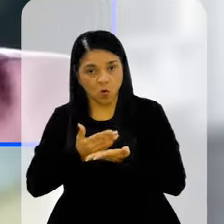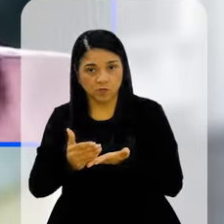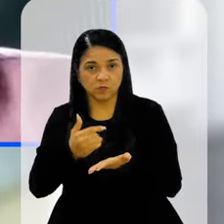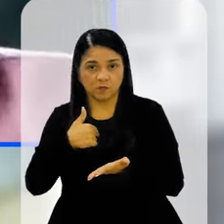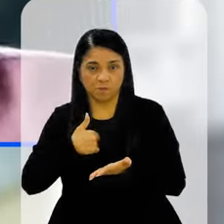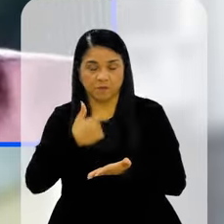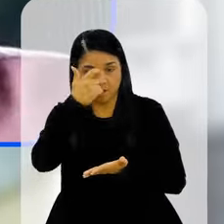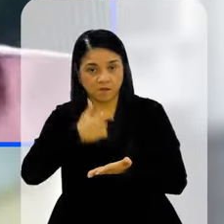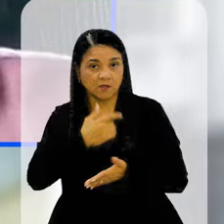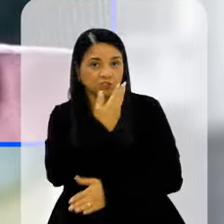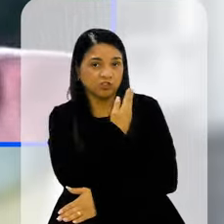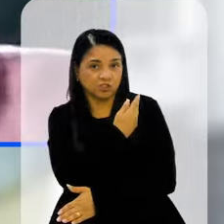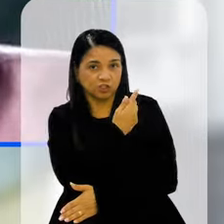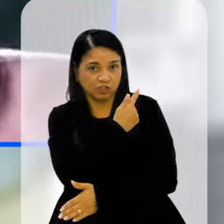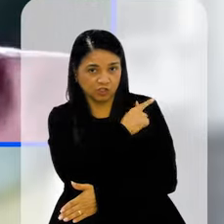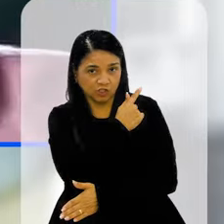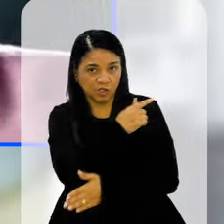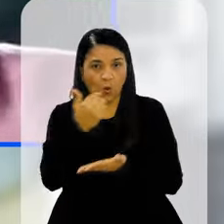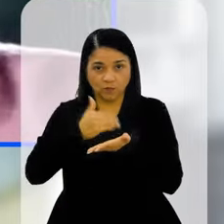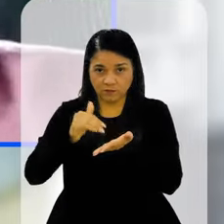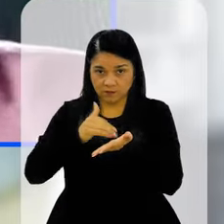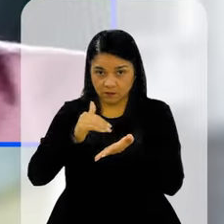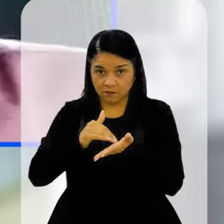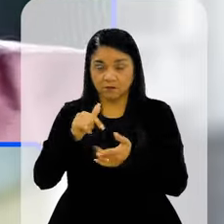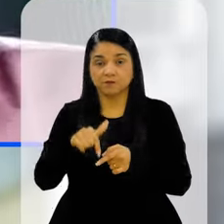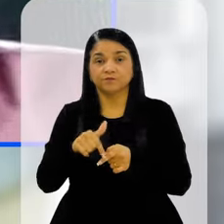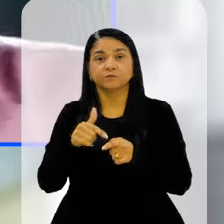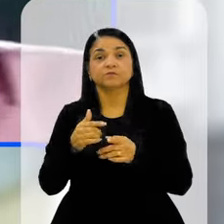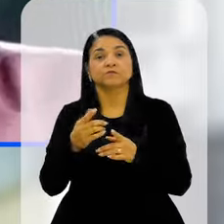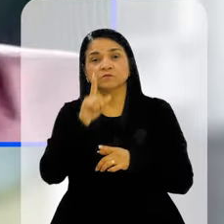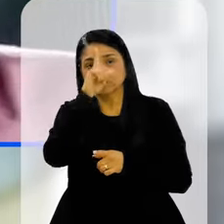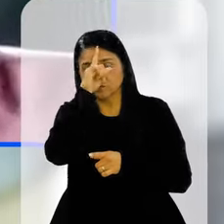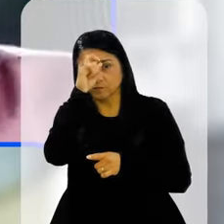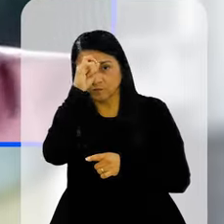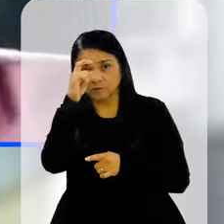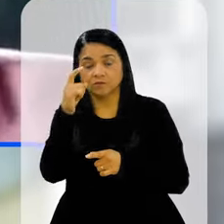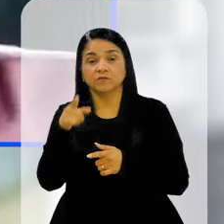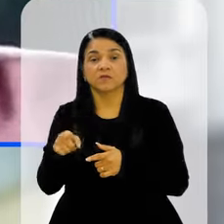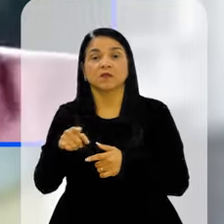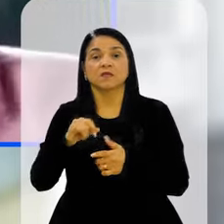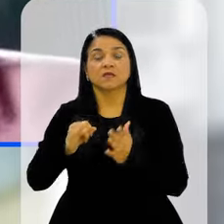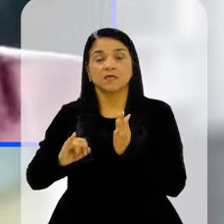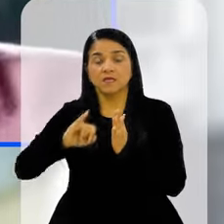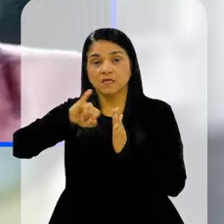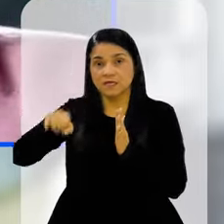E está sendo construído, isso começou na minha gestão, o planejamento também, as